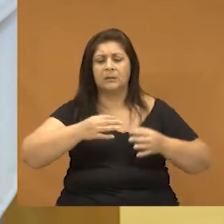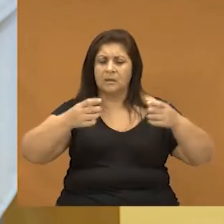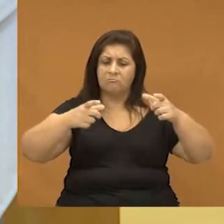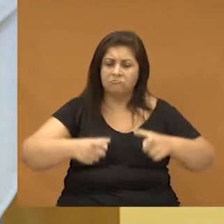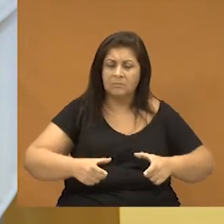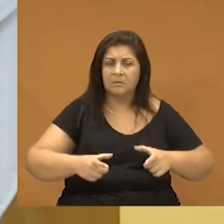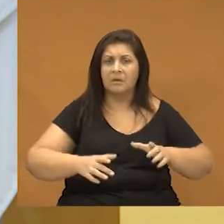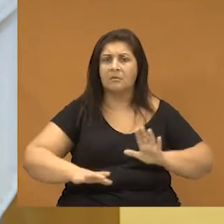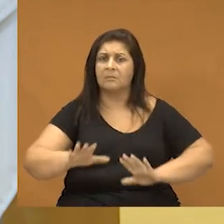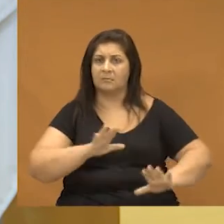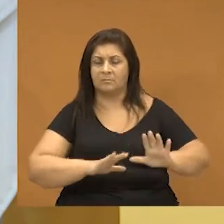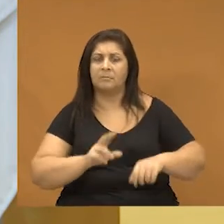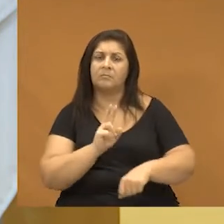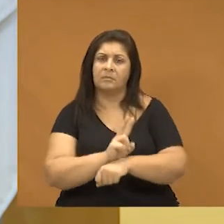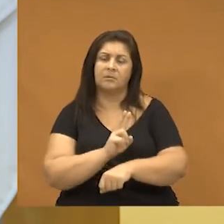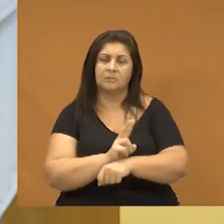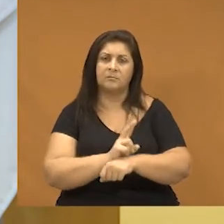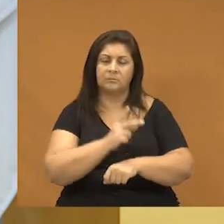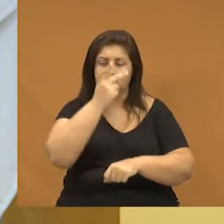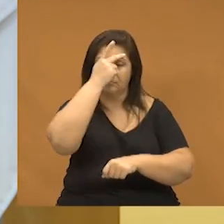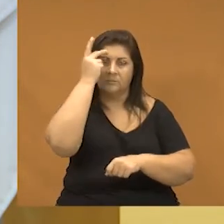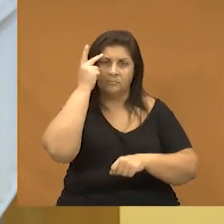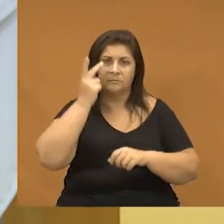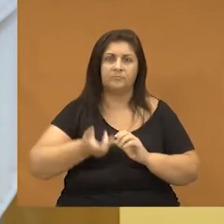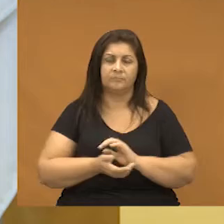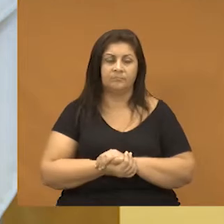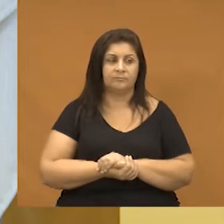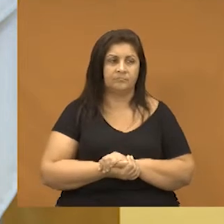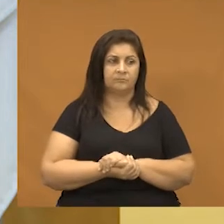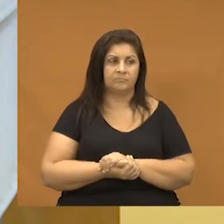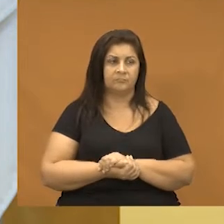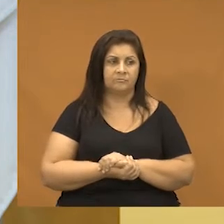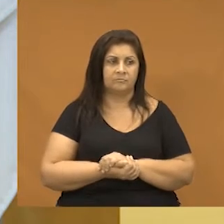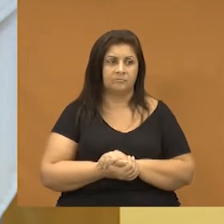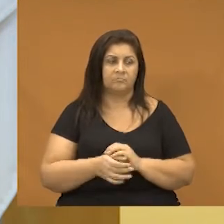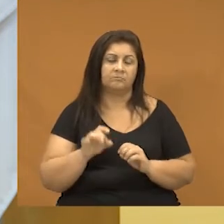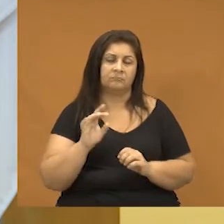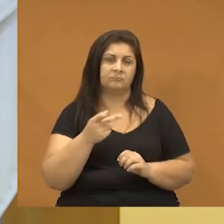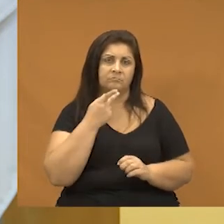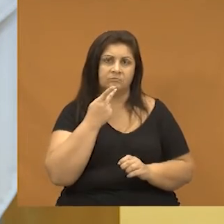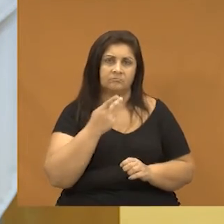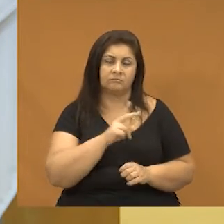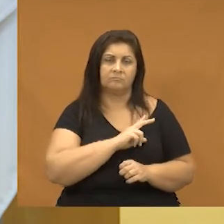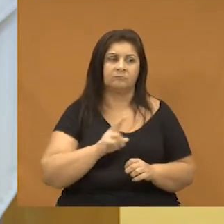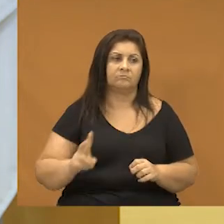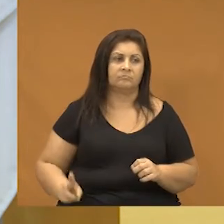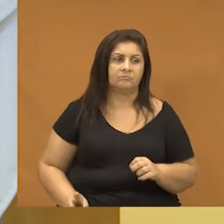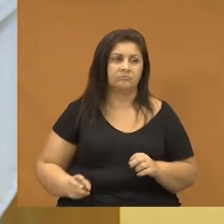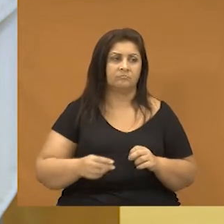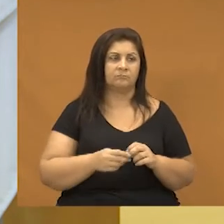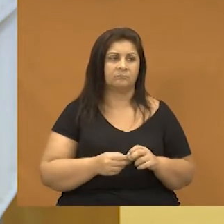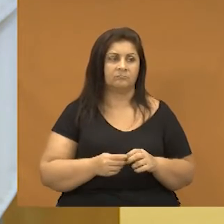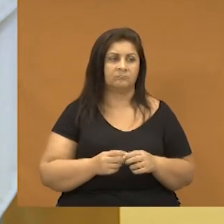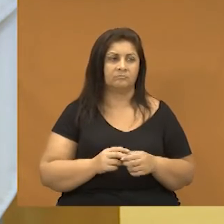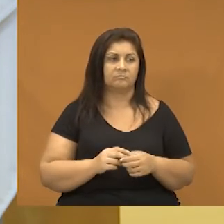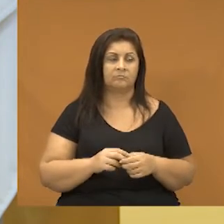adequada para prestar aquele primeiro atendimento. Mas por fim, eu só queria dizer, senhores vereadores e senhoras vereadoras, que